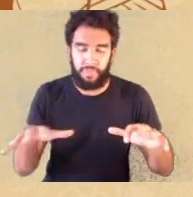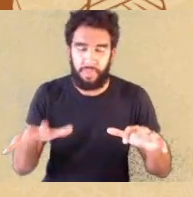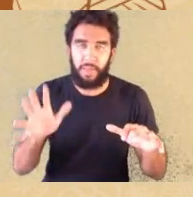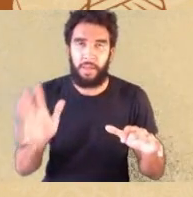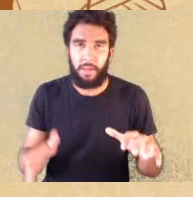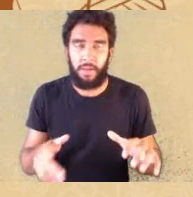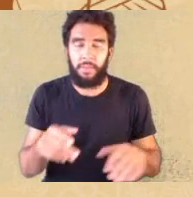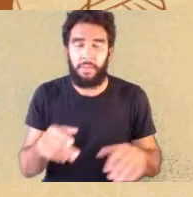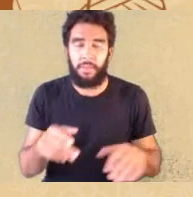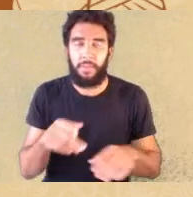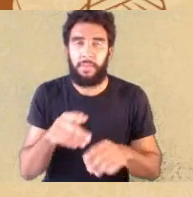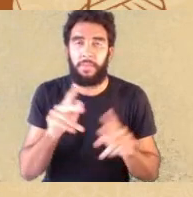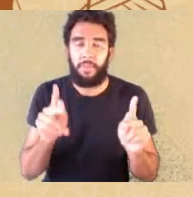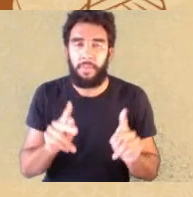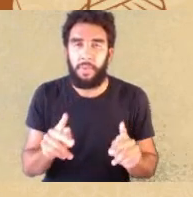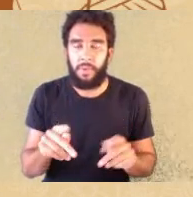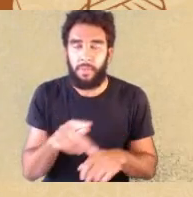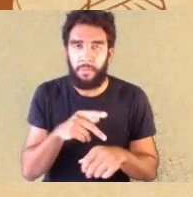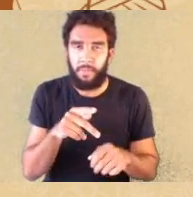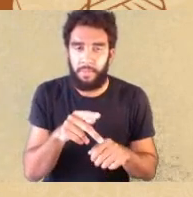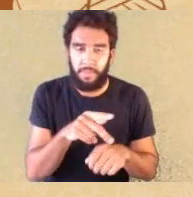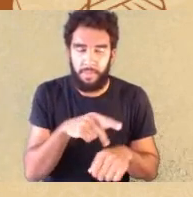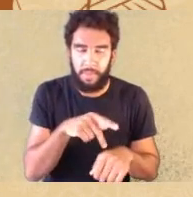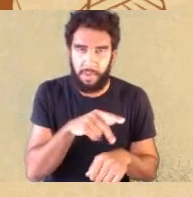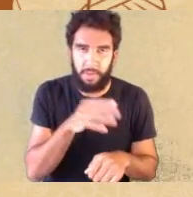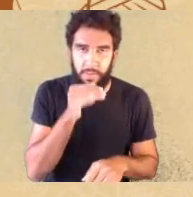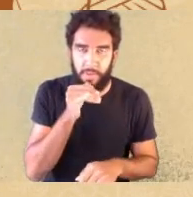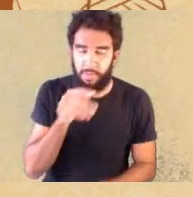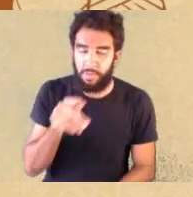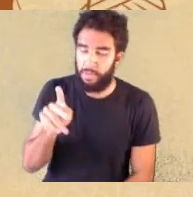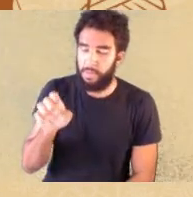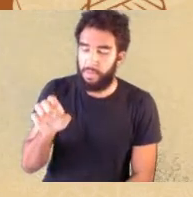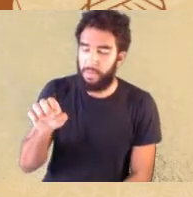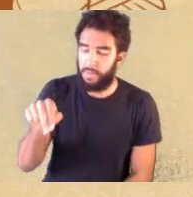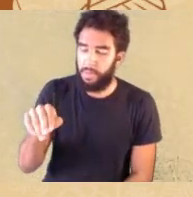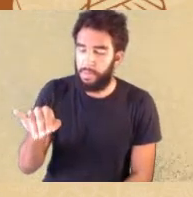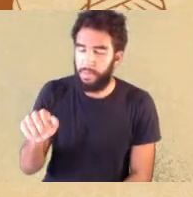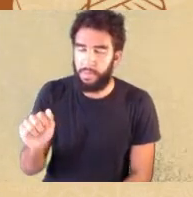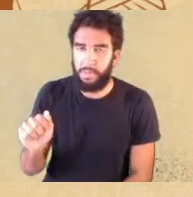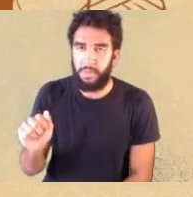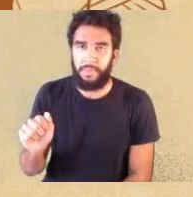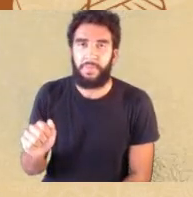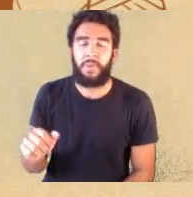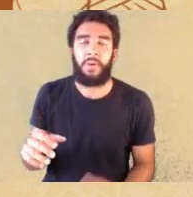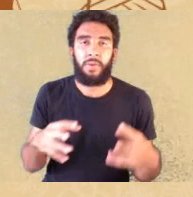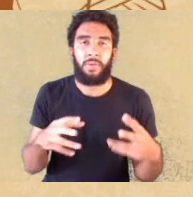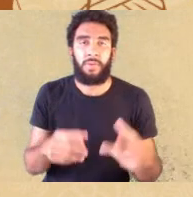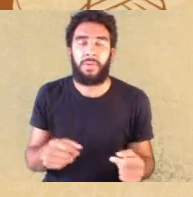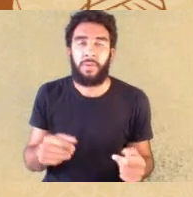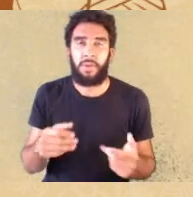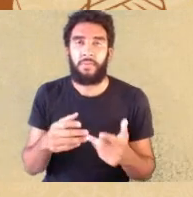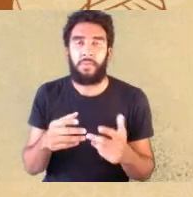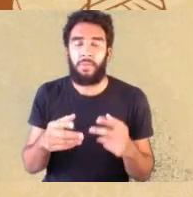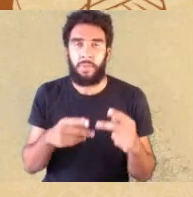no Quênia, por exemplo, de forma geral, das populações, sem ainda dividir por grupos,